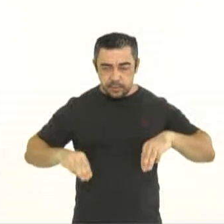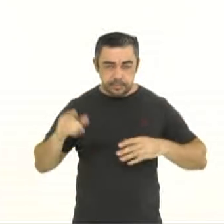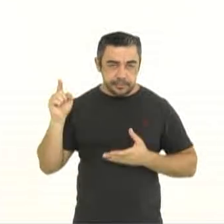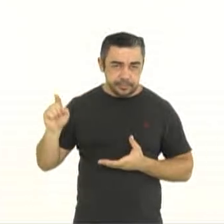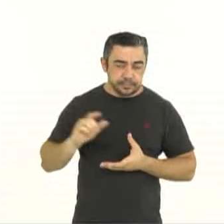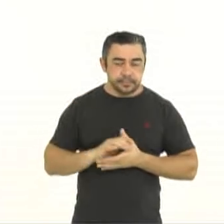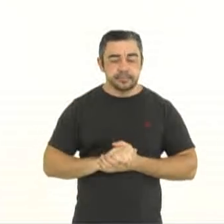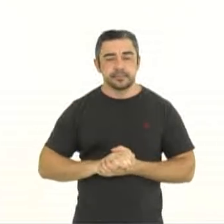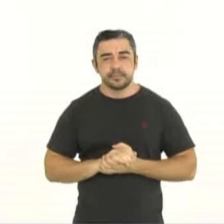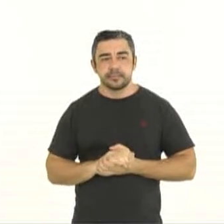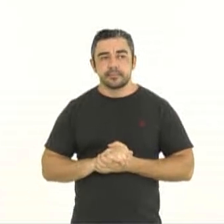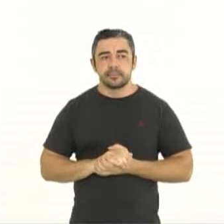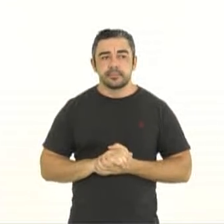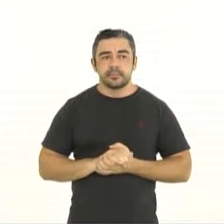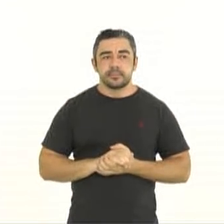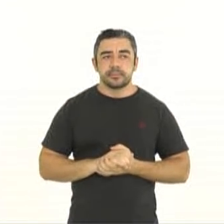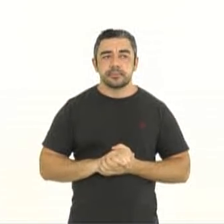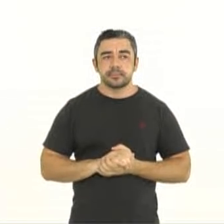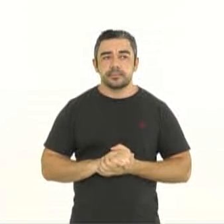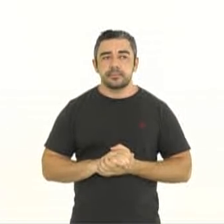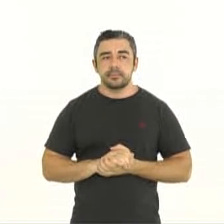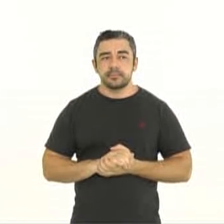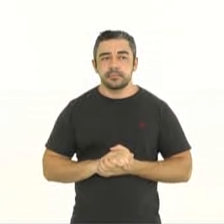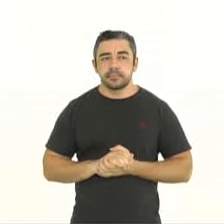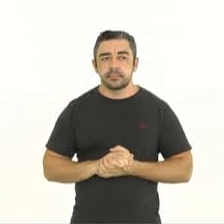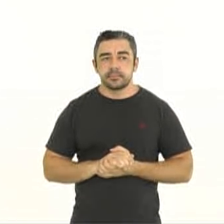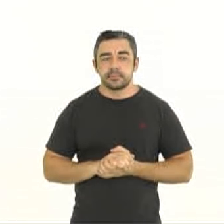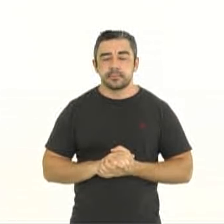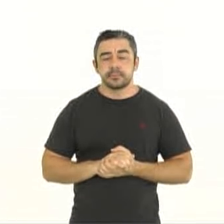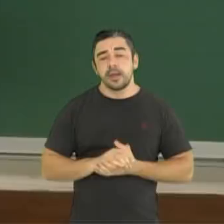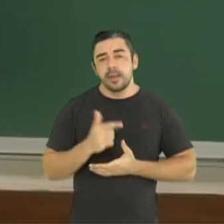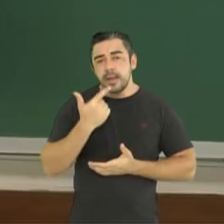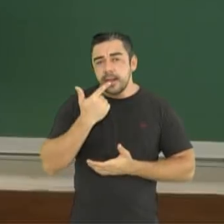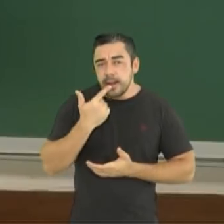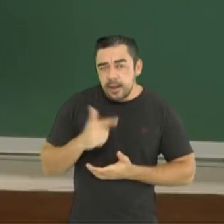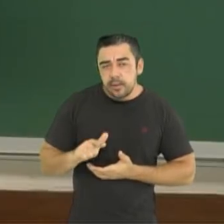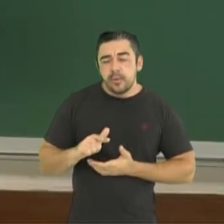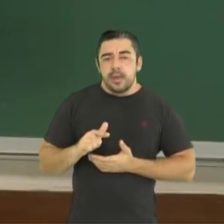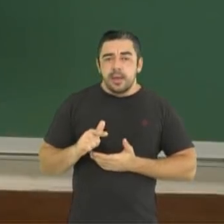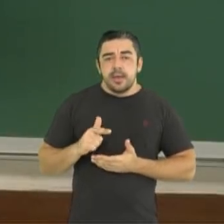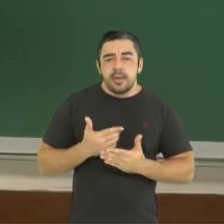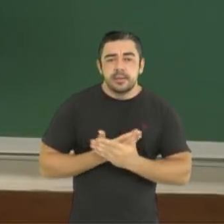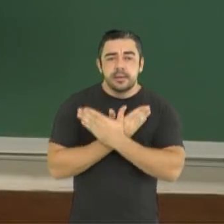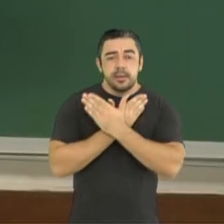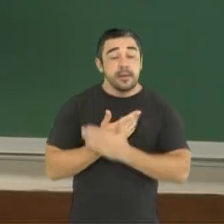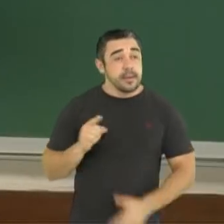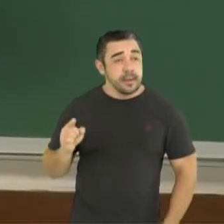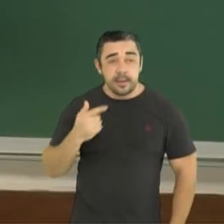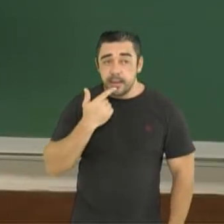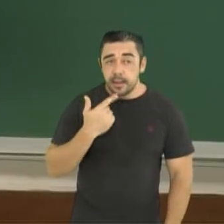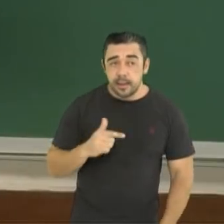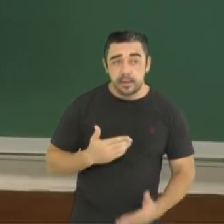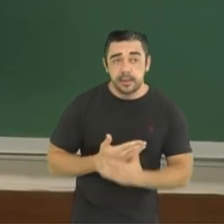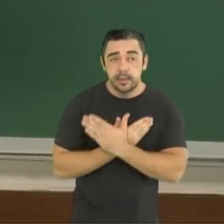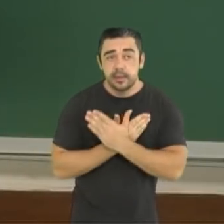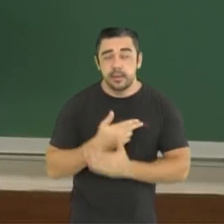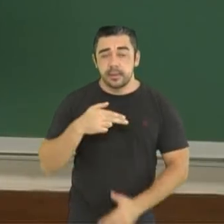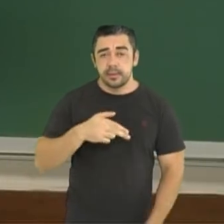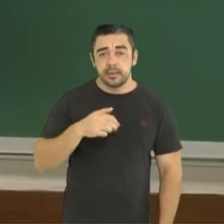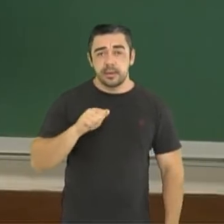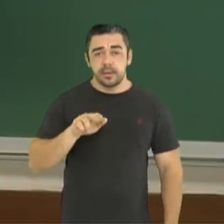na Alemanha. Vamos lá, o idioma, a língua. A língua dos astecas